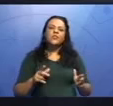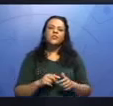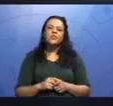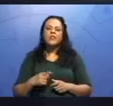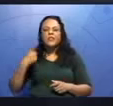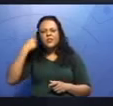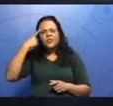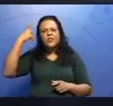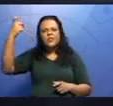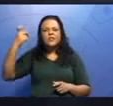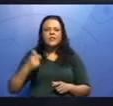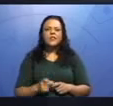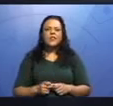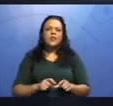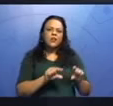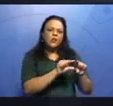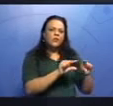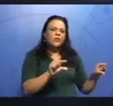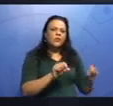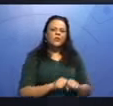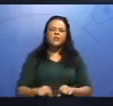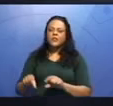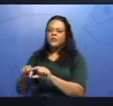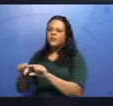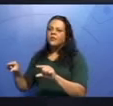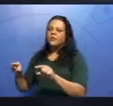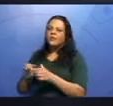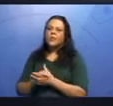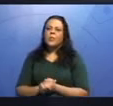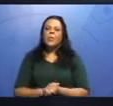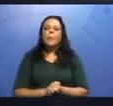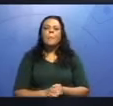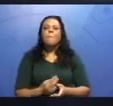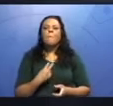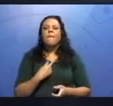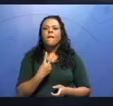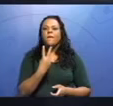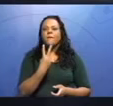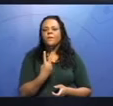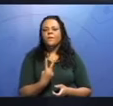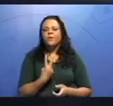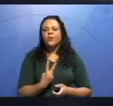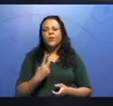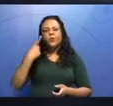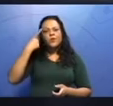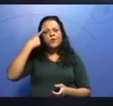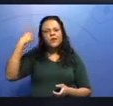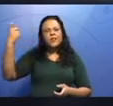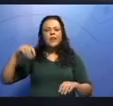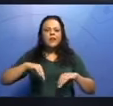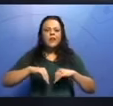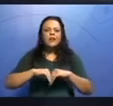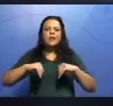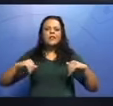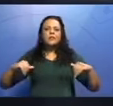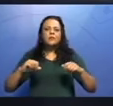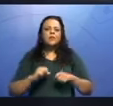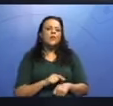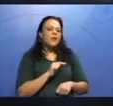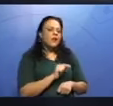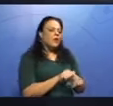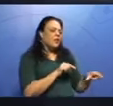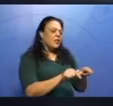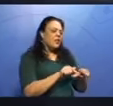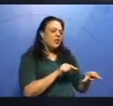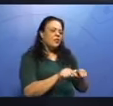Alternância de ideias. No primeiro exemplo, duas possibilidades excludentes apresentavam-se para o rapaz: trabalhar